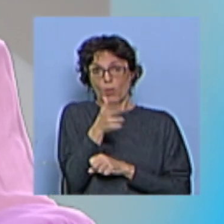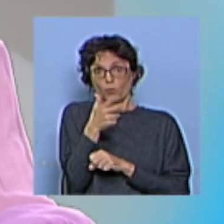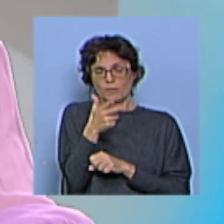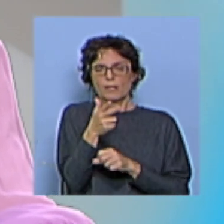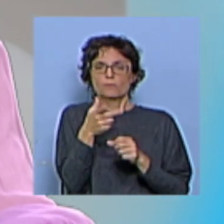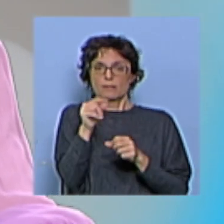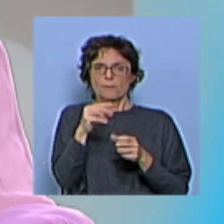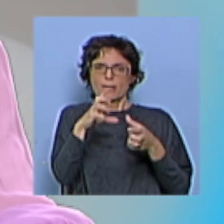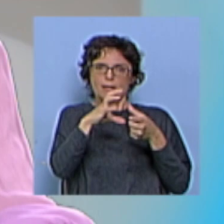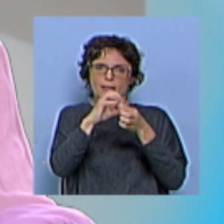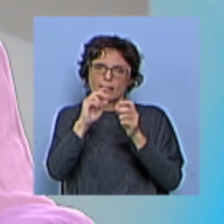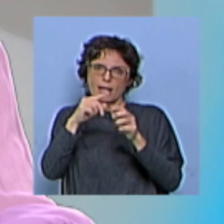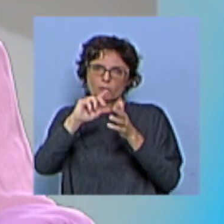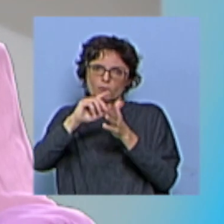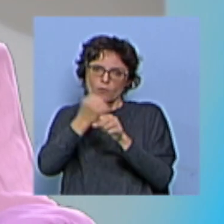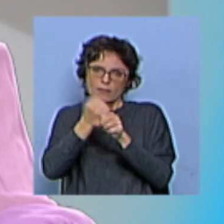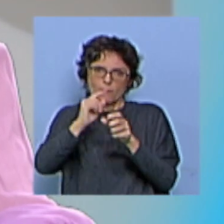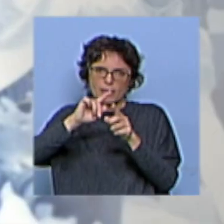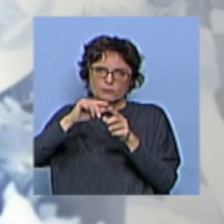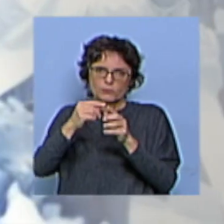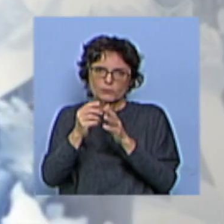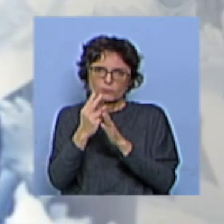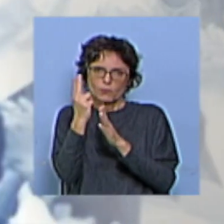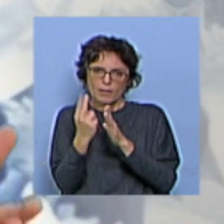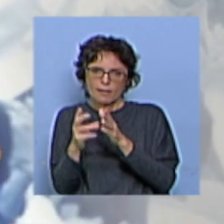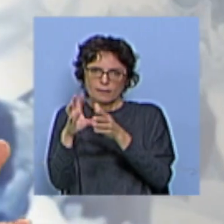diferentes formas. Por vezes vivemos muito nestes ciclos